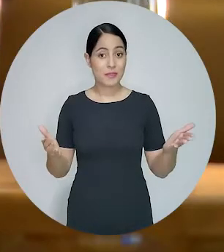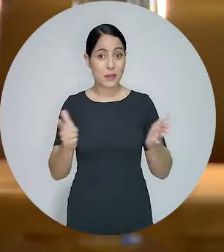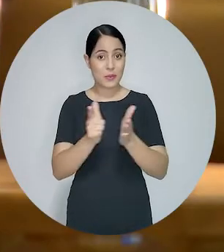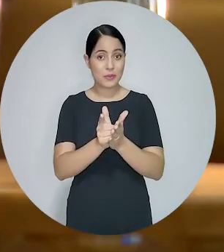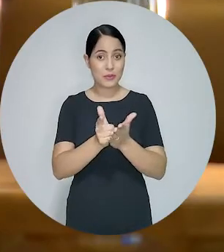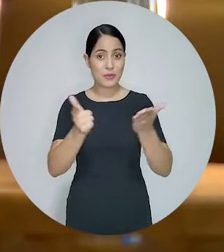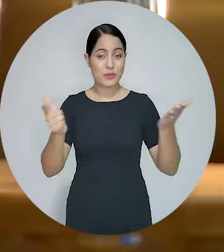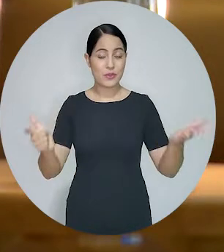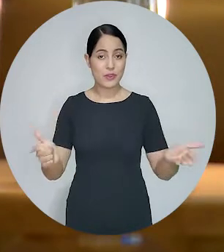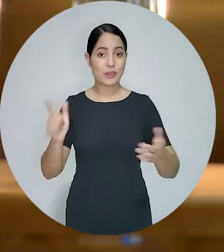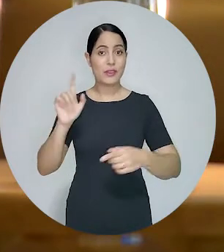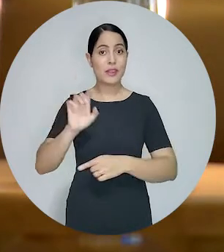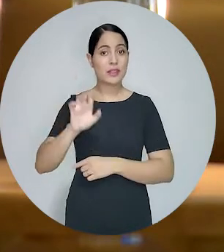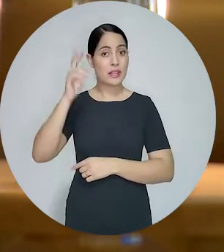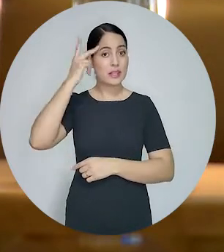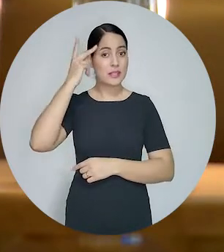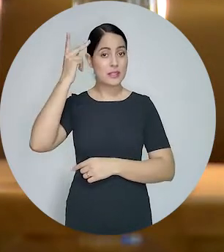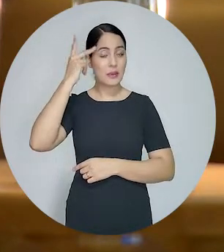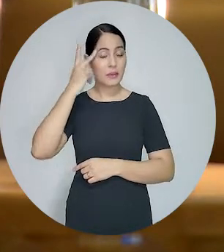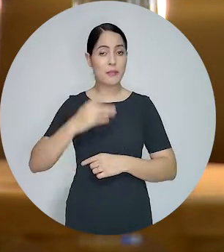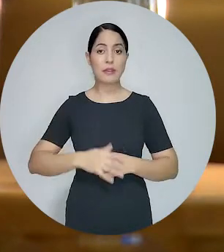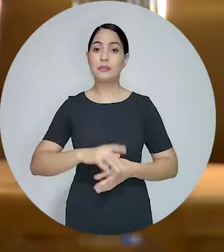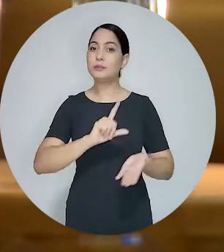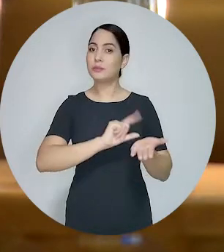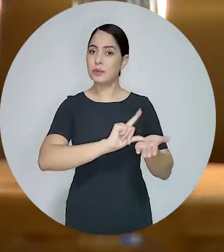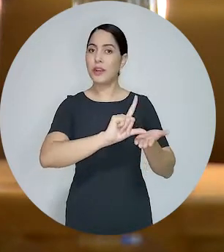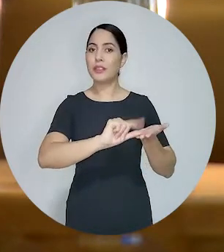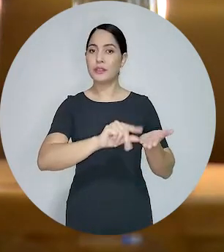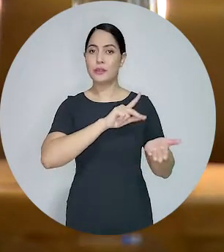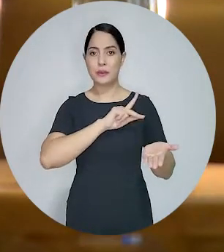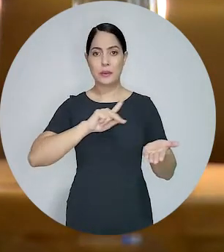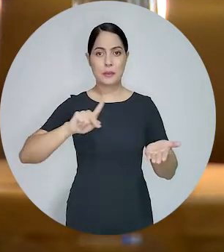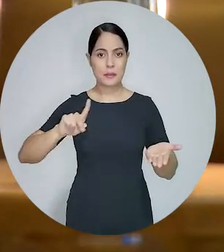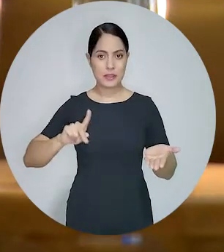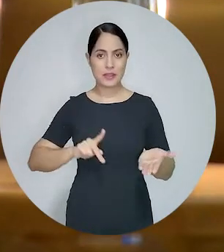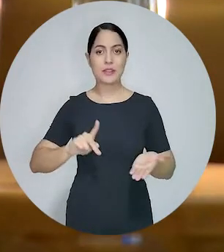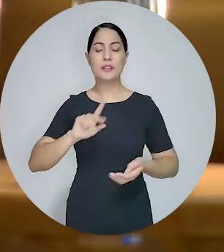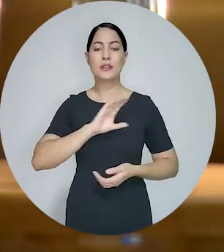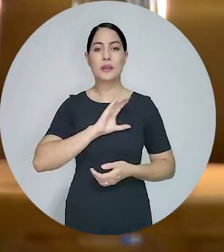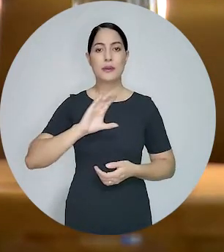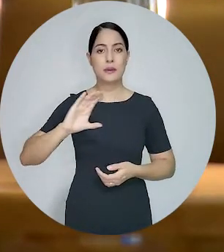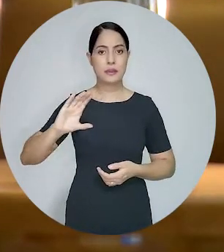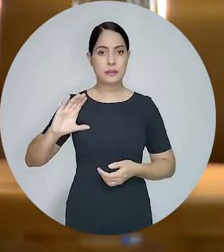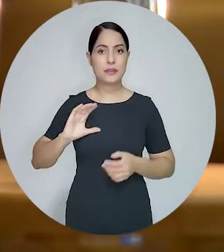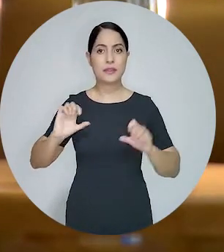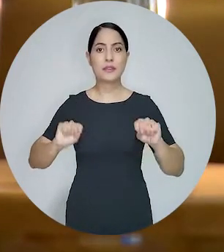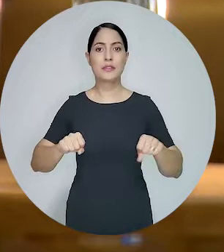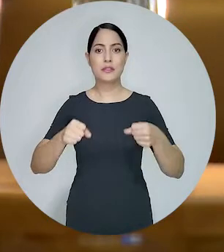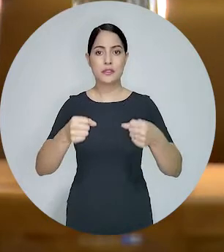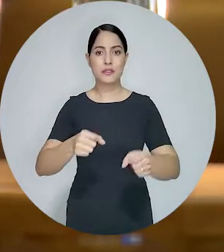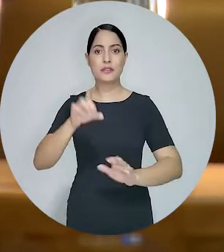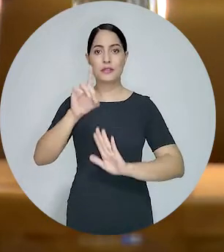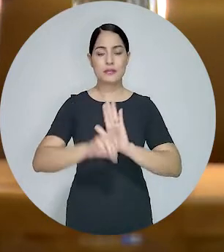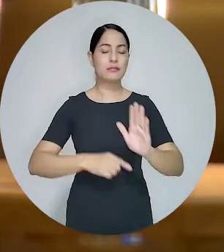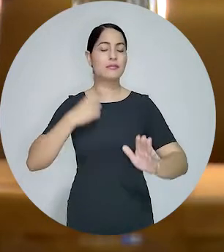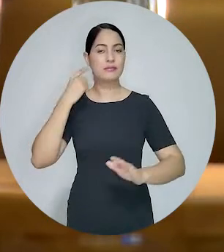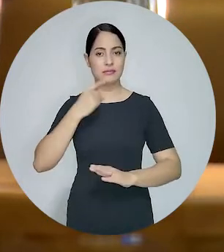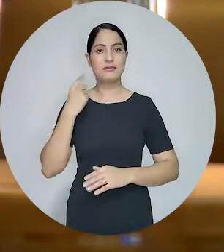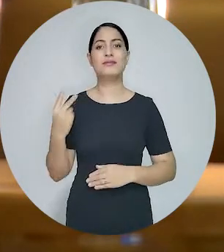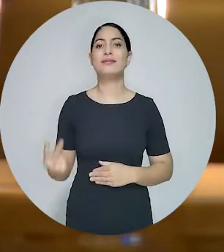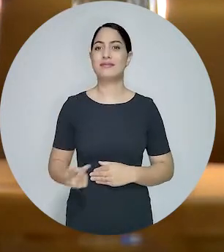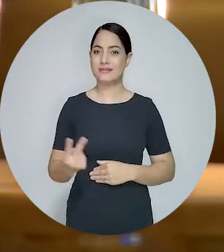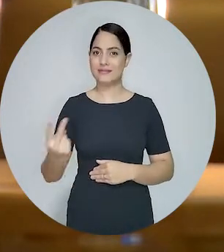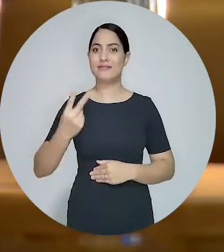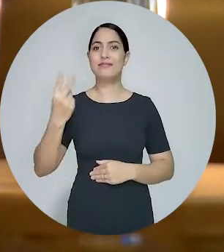O jornal O Estado de São Paulo publicou o artigo do presidente da Comissão Nacional de Defesa das Prerrogativas e Valorização